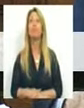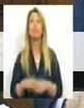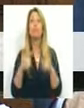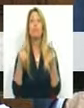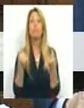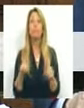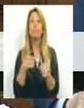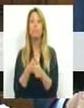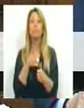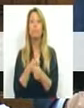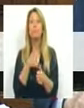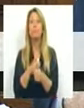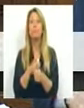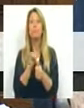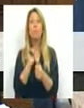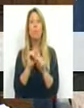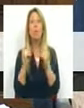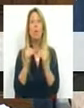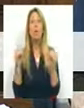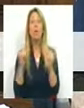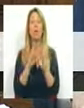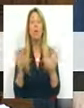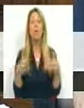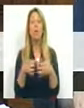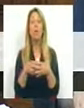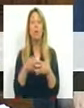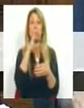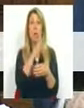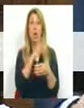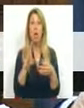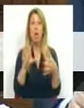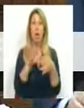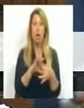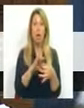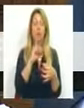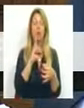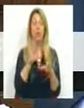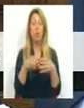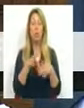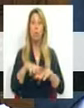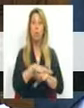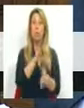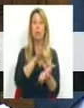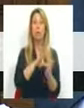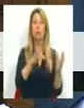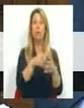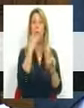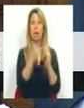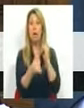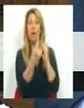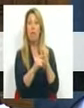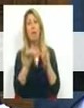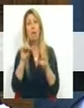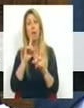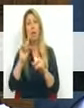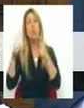acompanhamento particular ao nível da Comissão Executiva e do Conselho de Administração, em sede de Comissão de Risco e em sede de outras comissões que se viessem